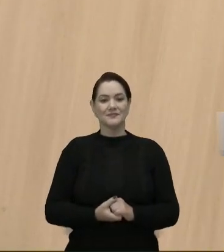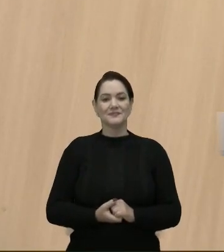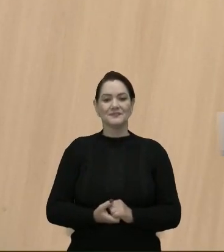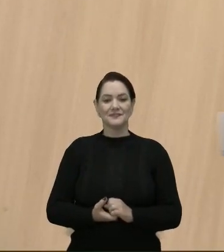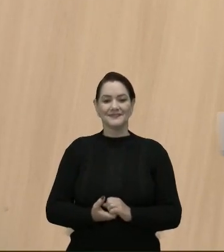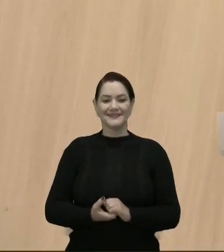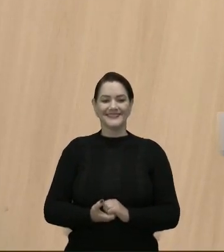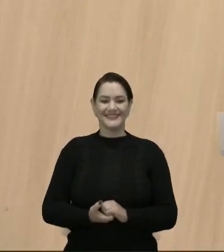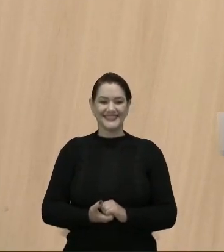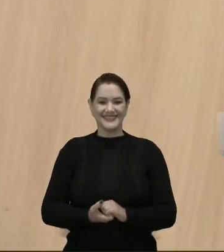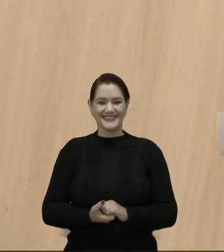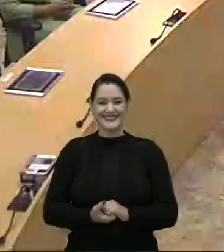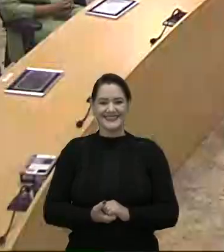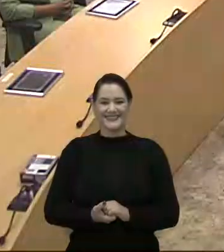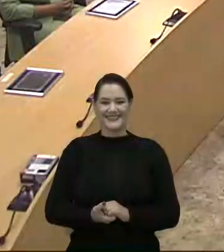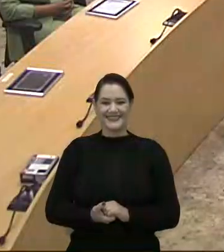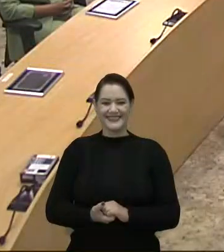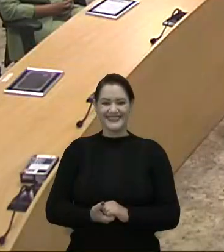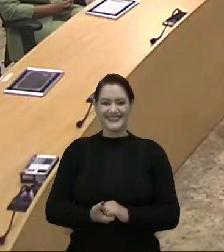tarde.